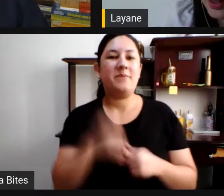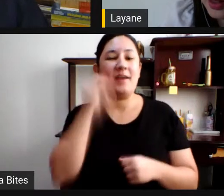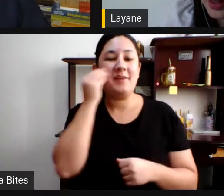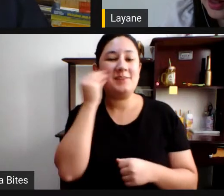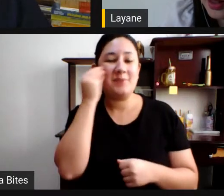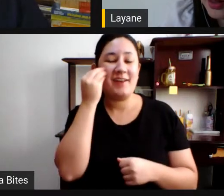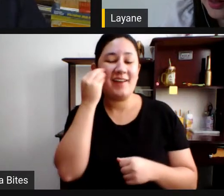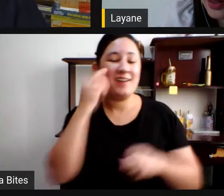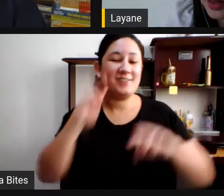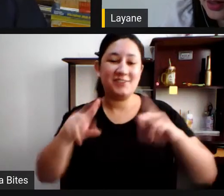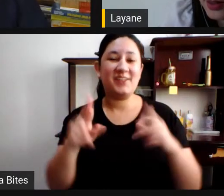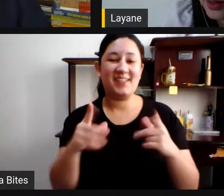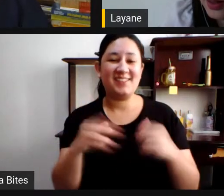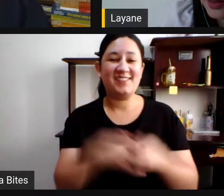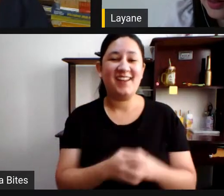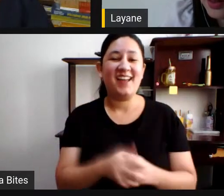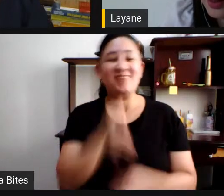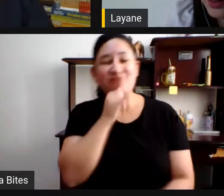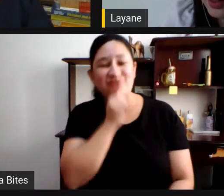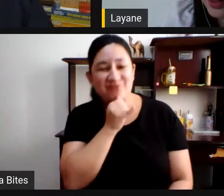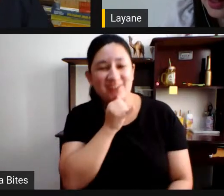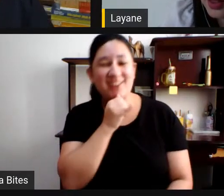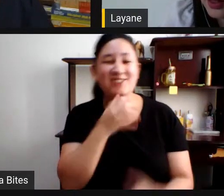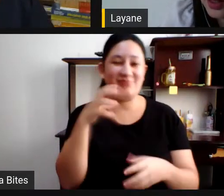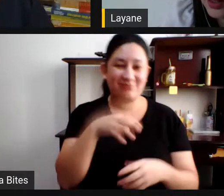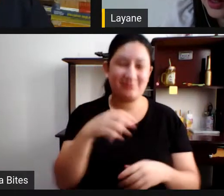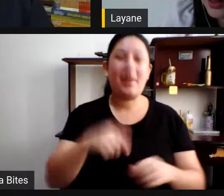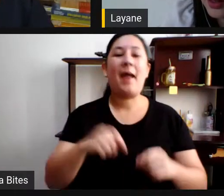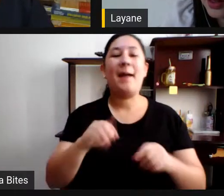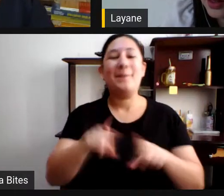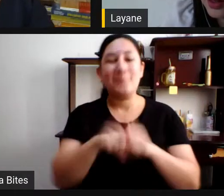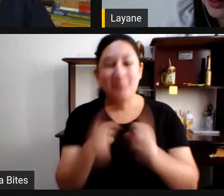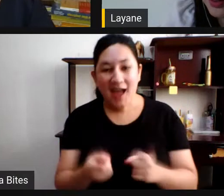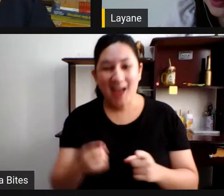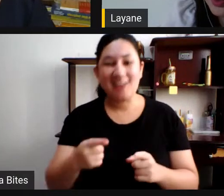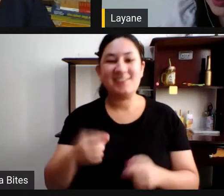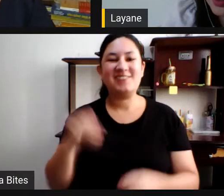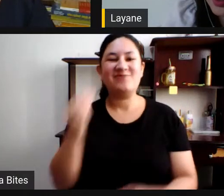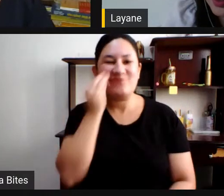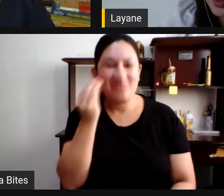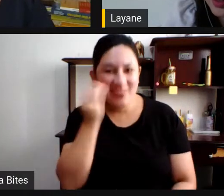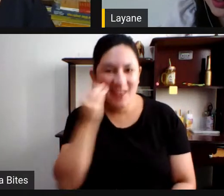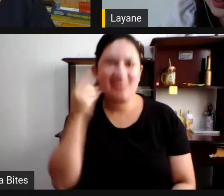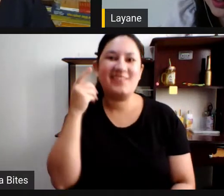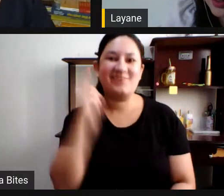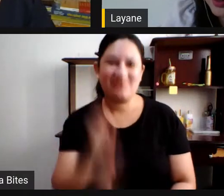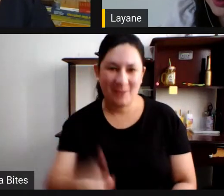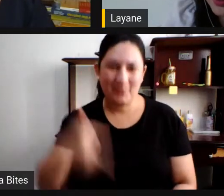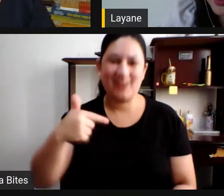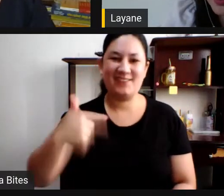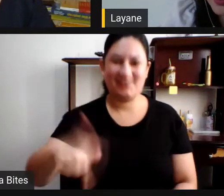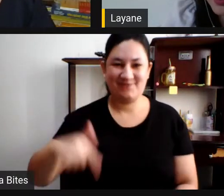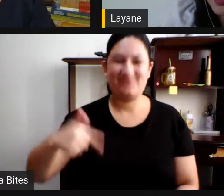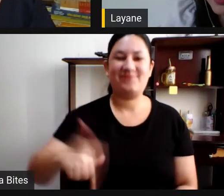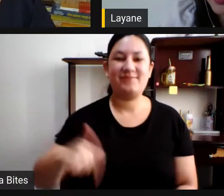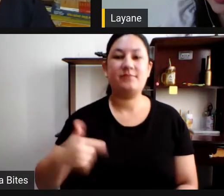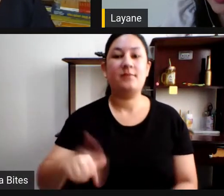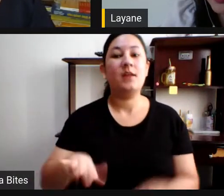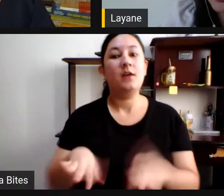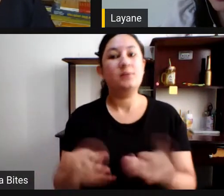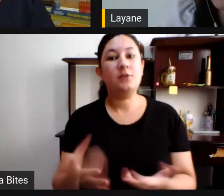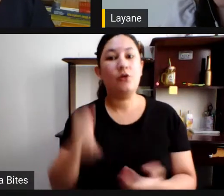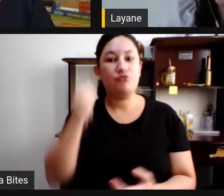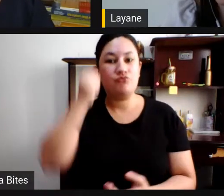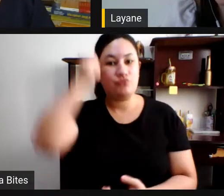e se frustrando mas tentando de novo então ele traz isso como uma lembrança ele já